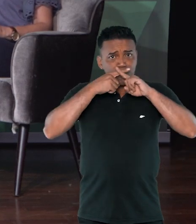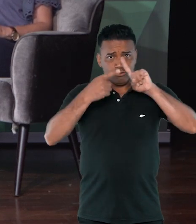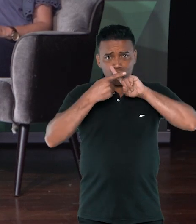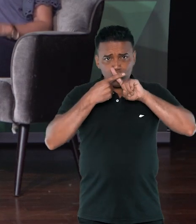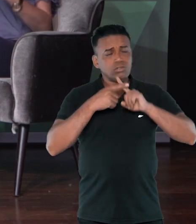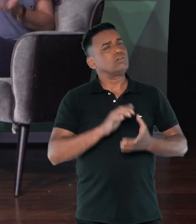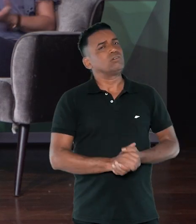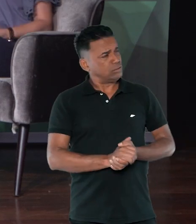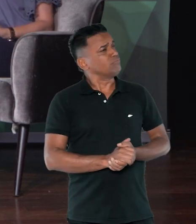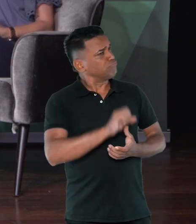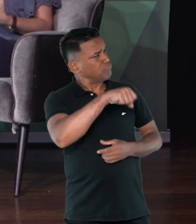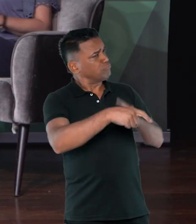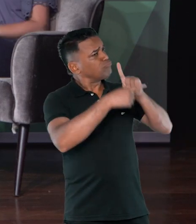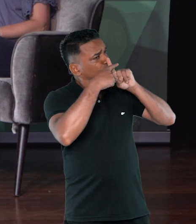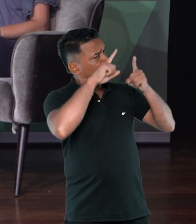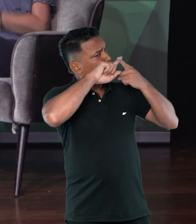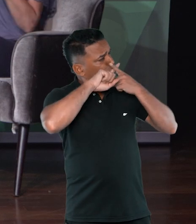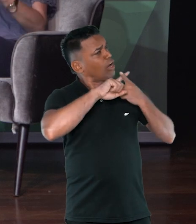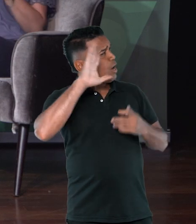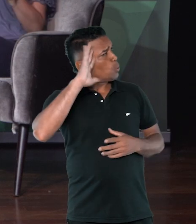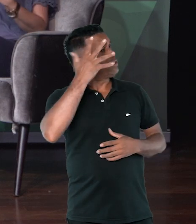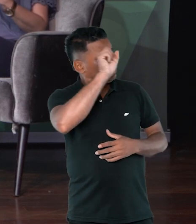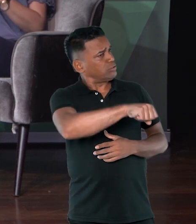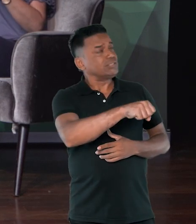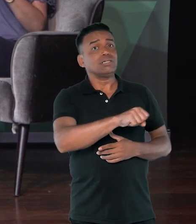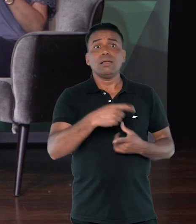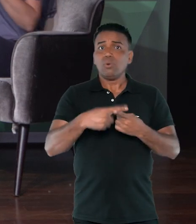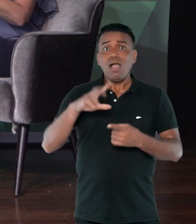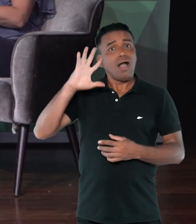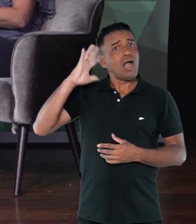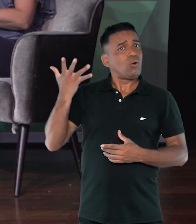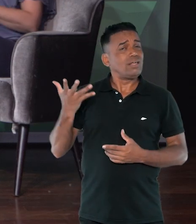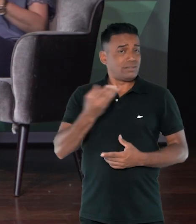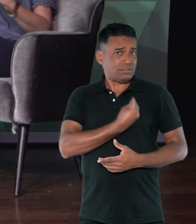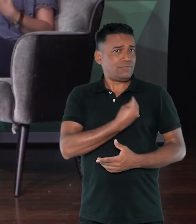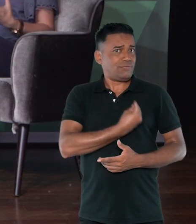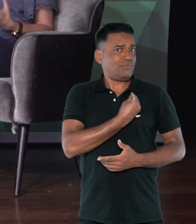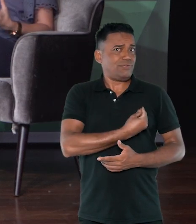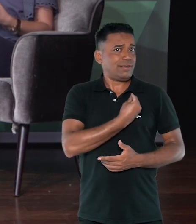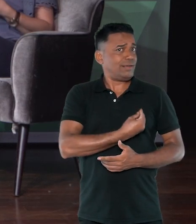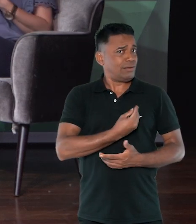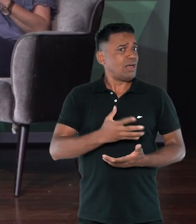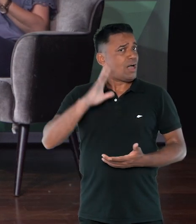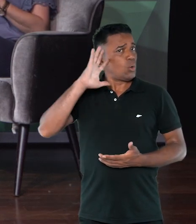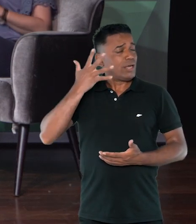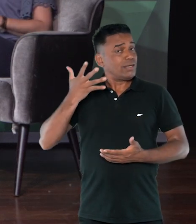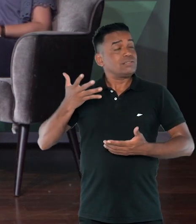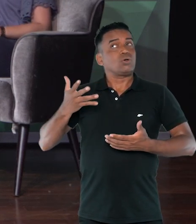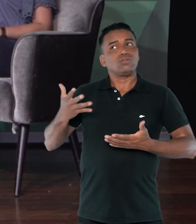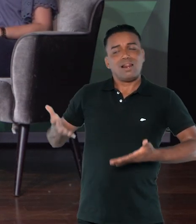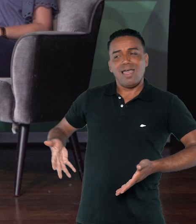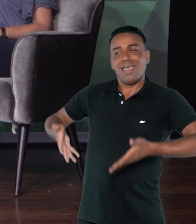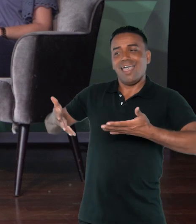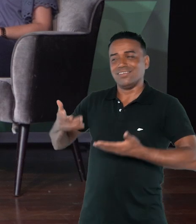aconteceu. Porque acontece, porque a vida é feita de situações leves, situações engraçadas, situações